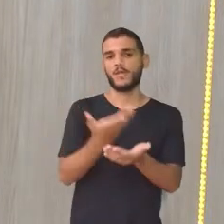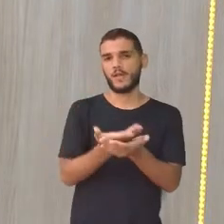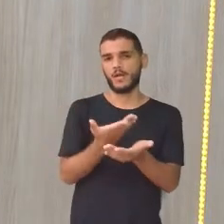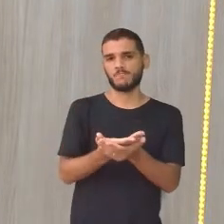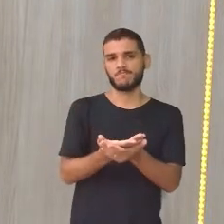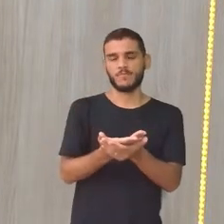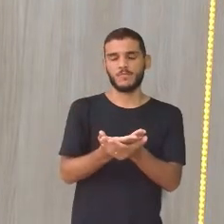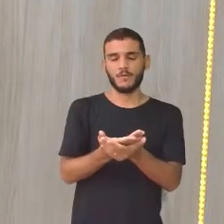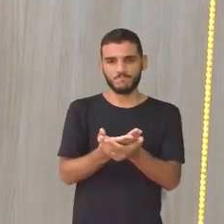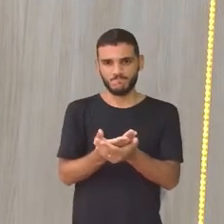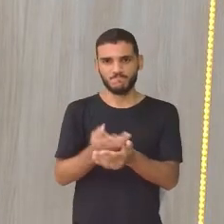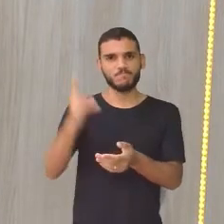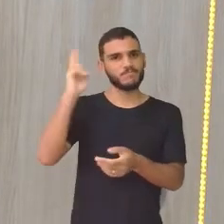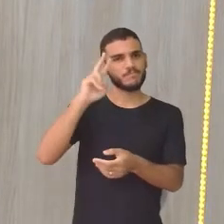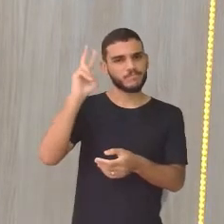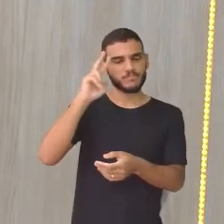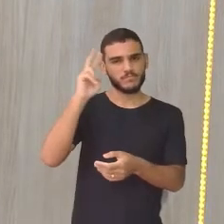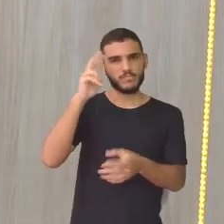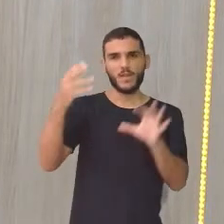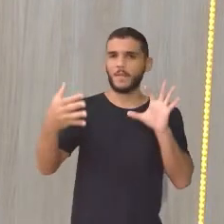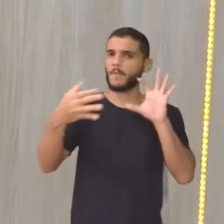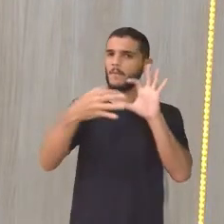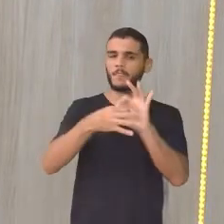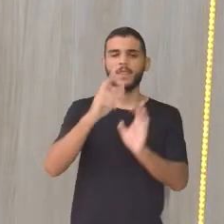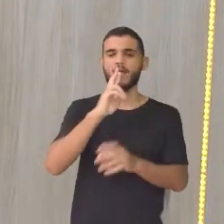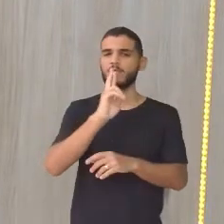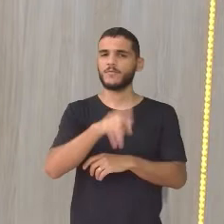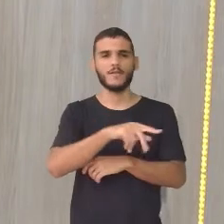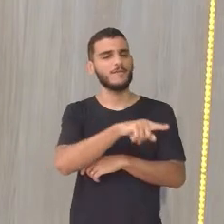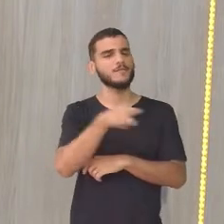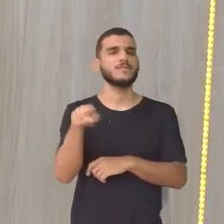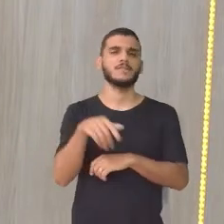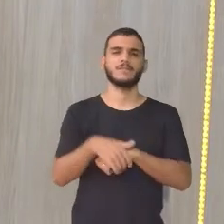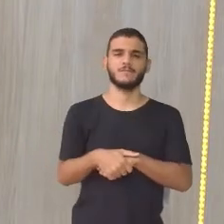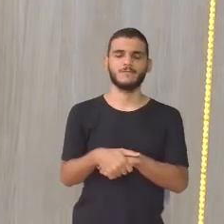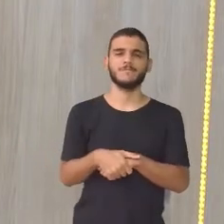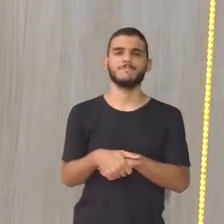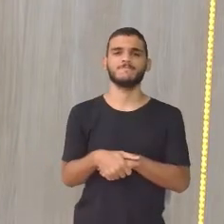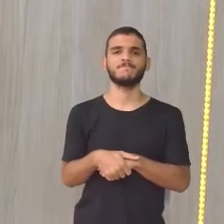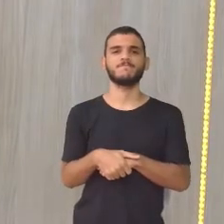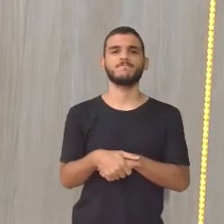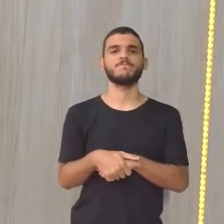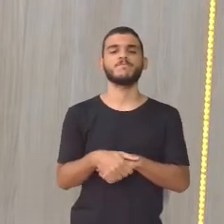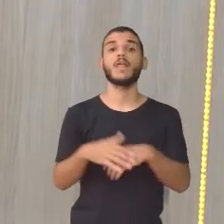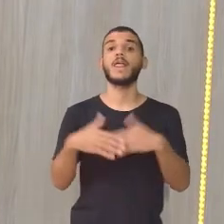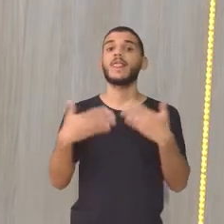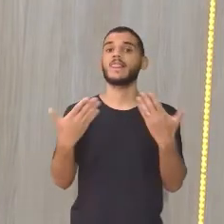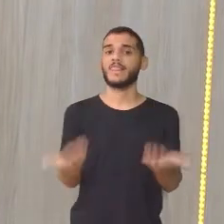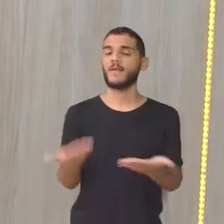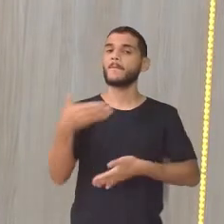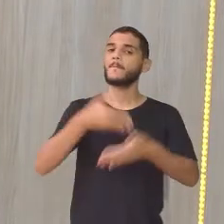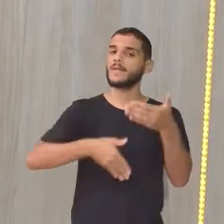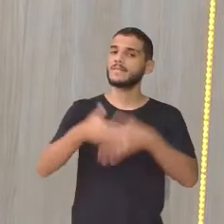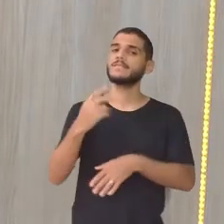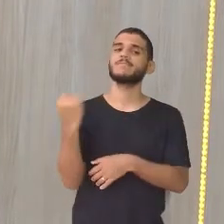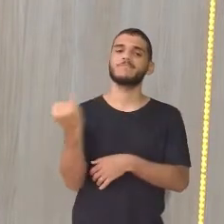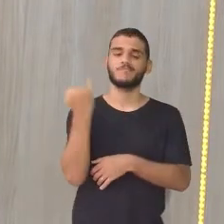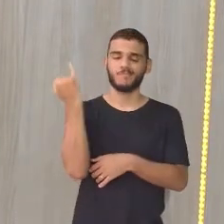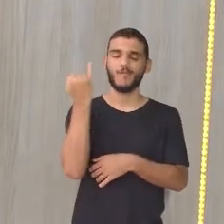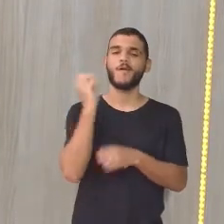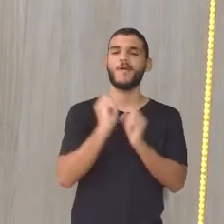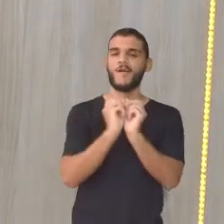o conteúdo, trazer algo que é de interesse de vocês. Então não deixem de participar no chat, tá